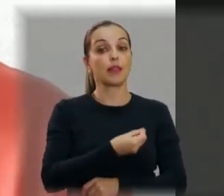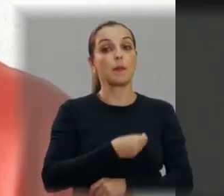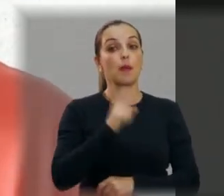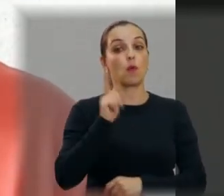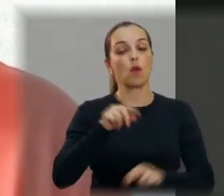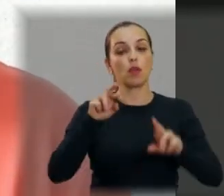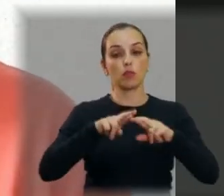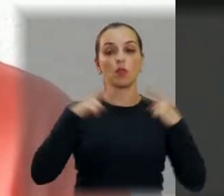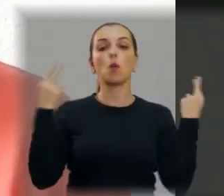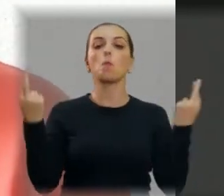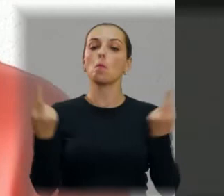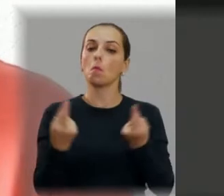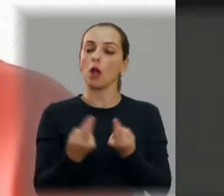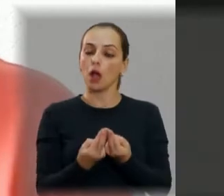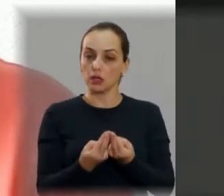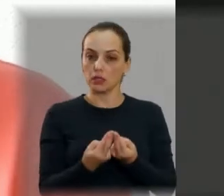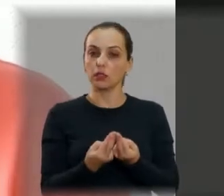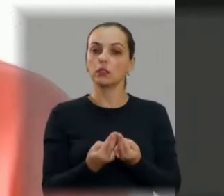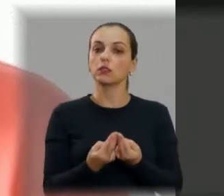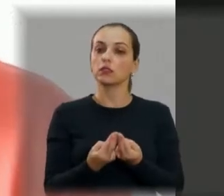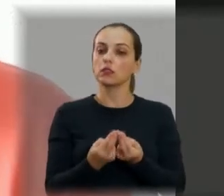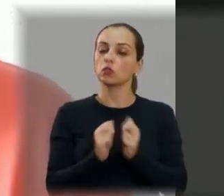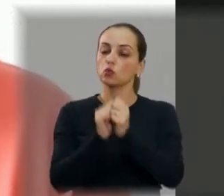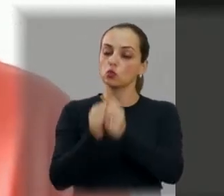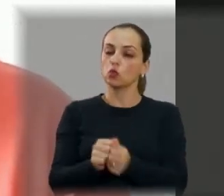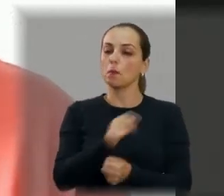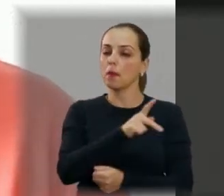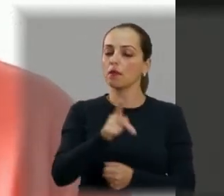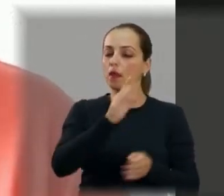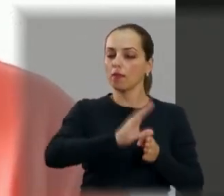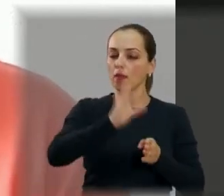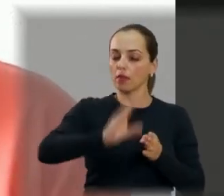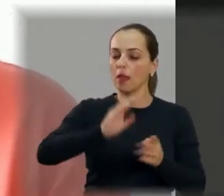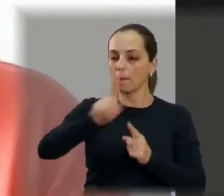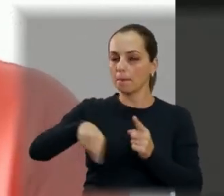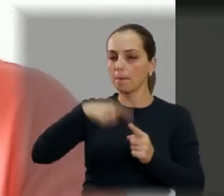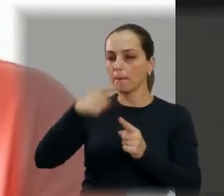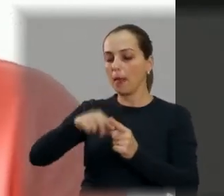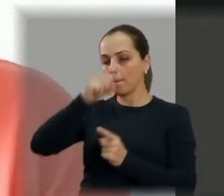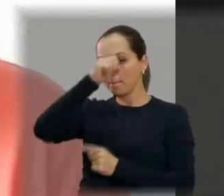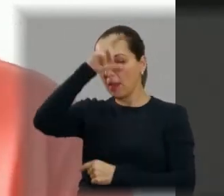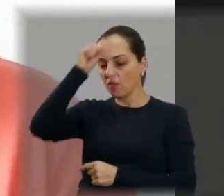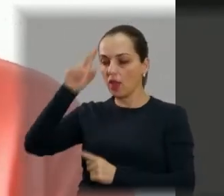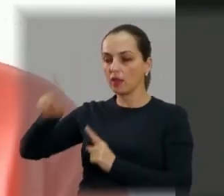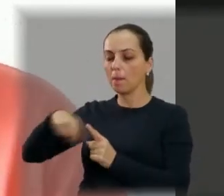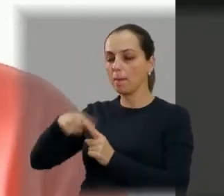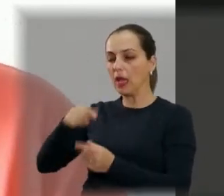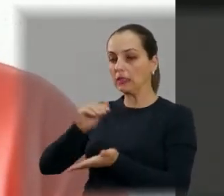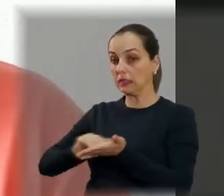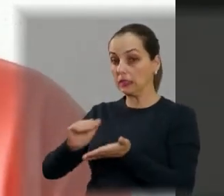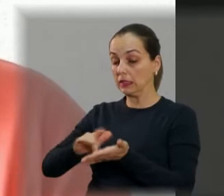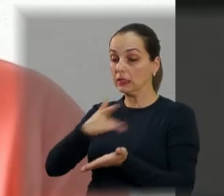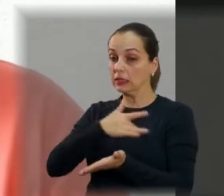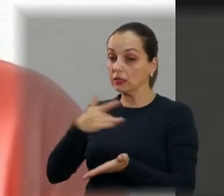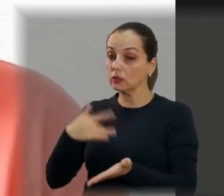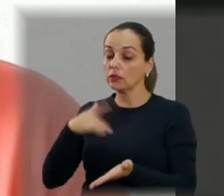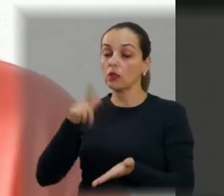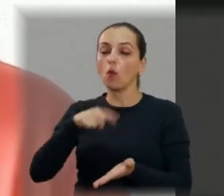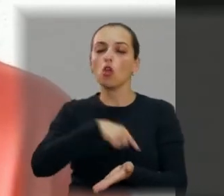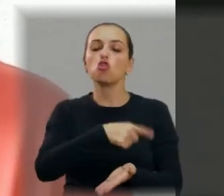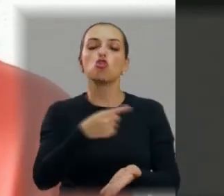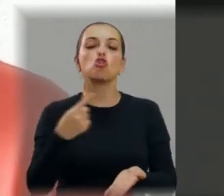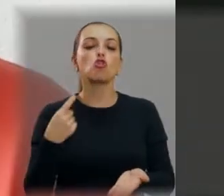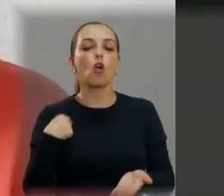numa reunião que esteve o presidente dessa casa, o prefeito do município de Araraquara, o secretário Helena Nain e outros. Nós vamos